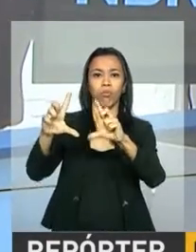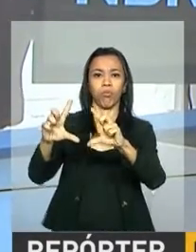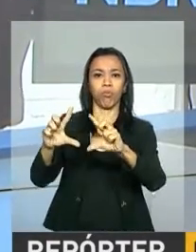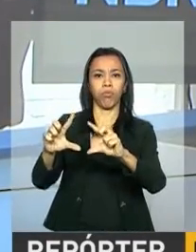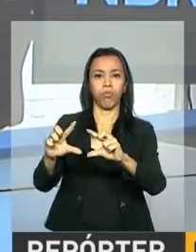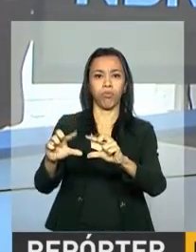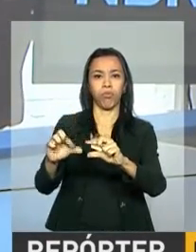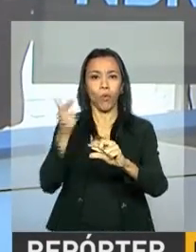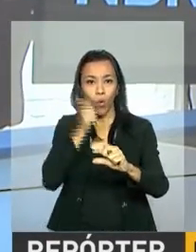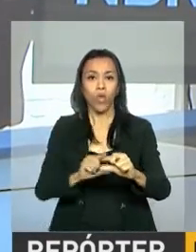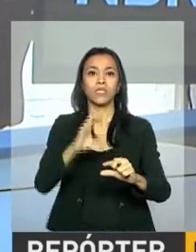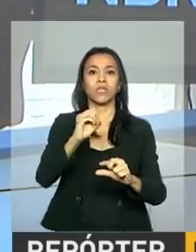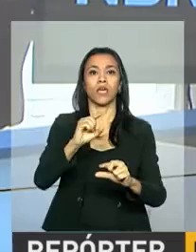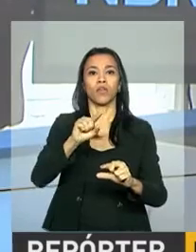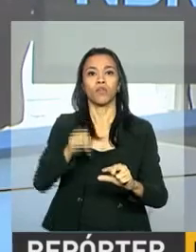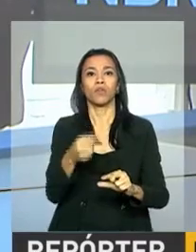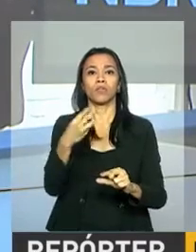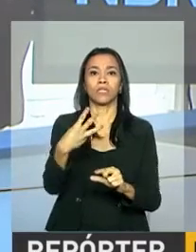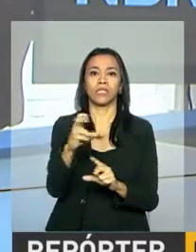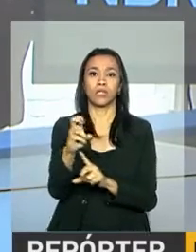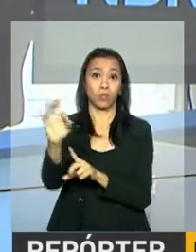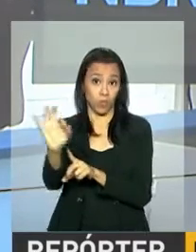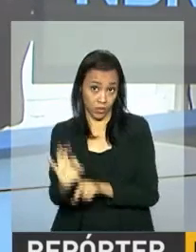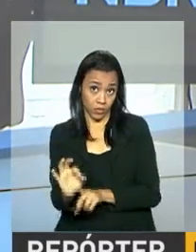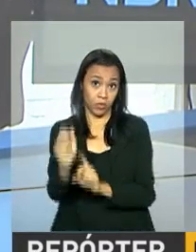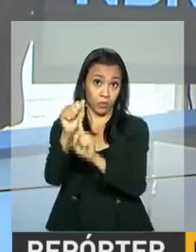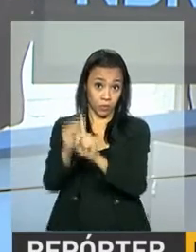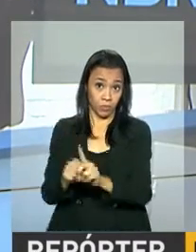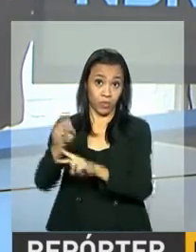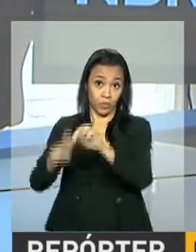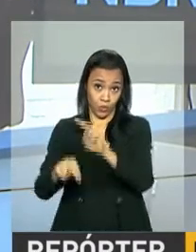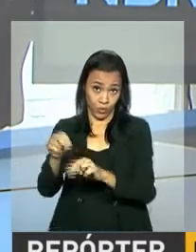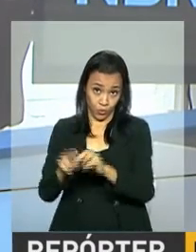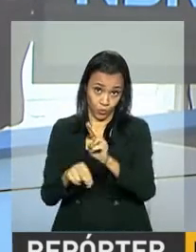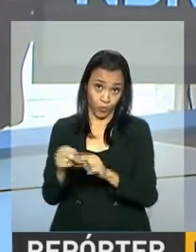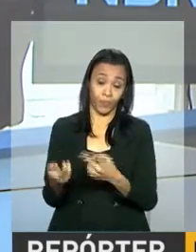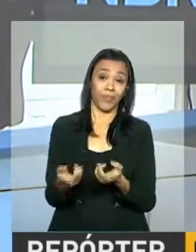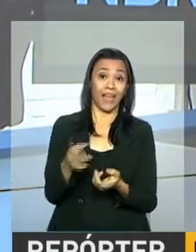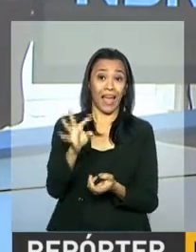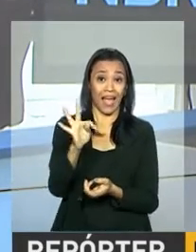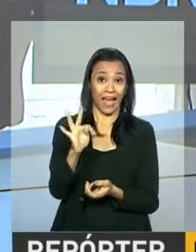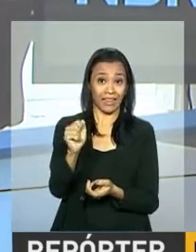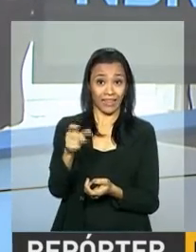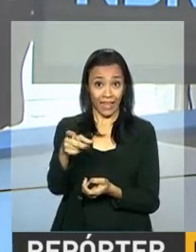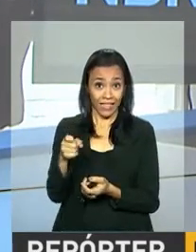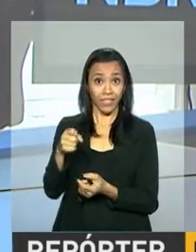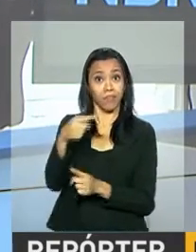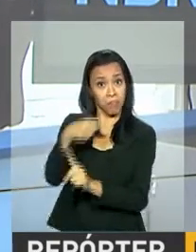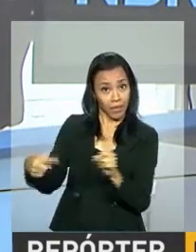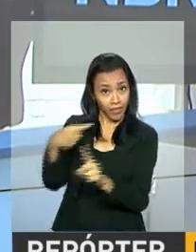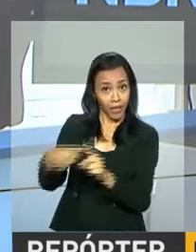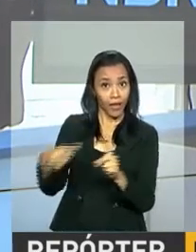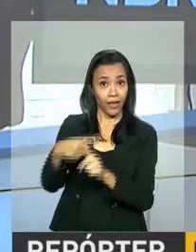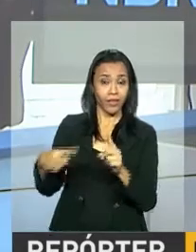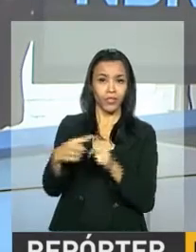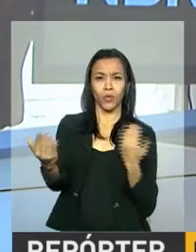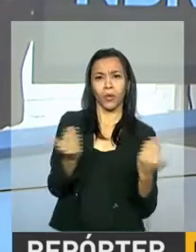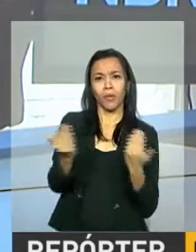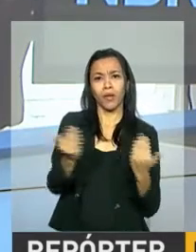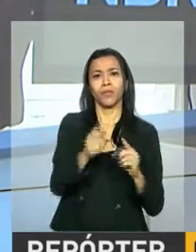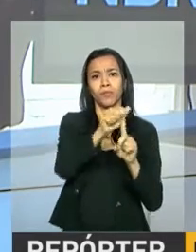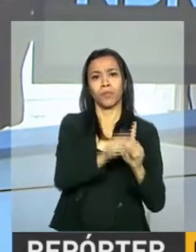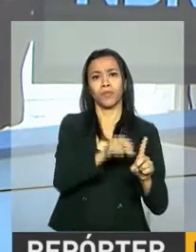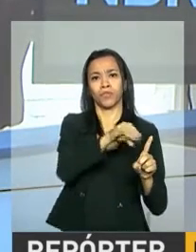atingiu 0,35 por cento no mês de junho a taxa é menos da metade registrada em